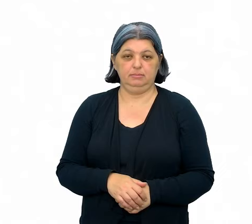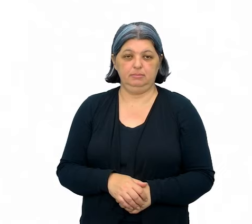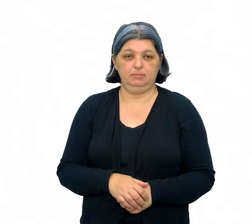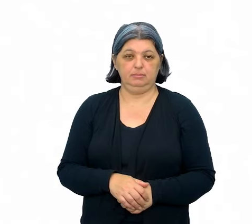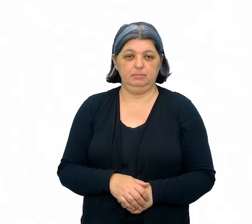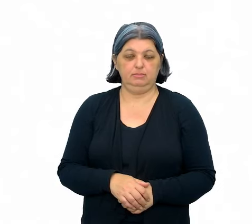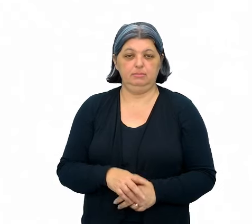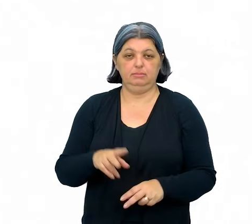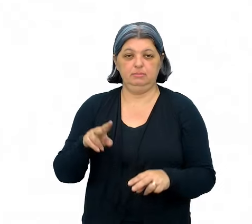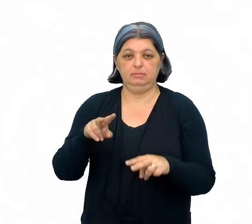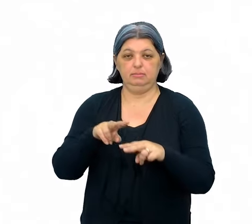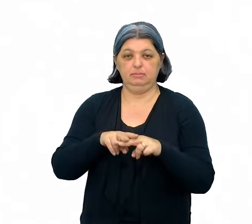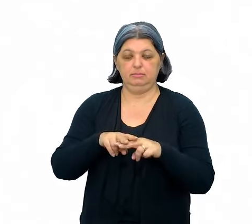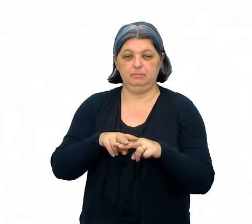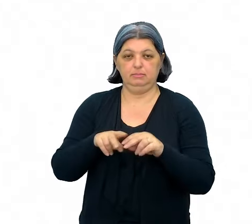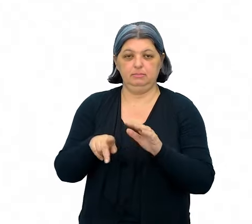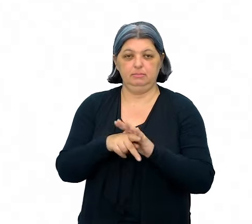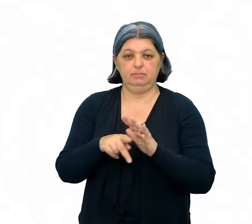Recuperação,